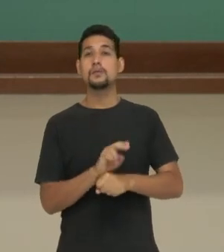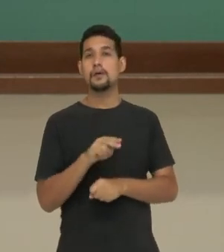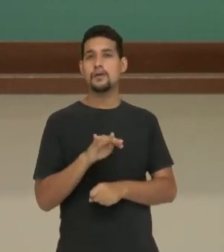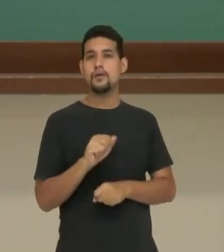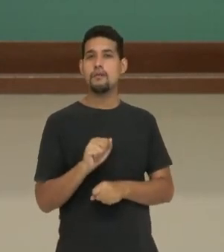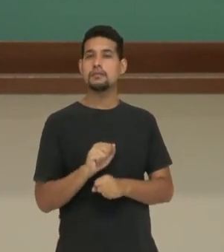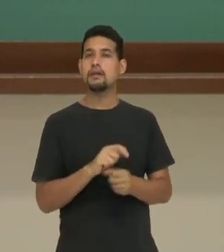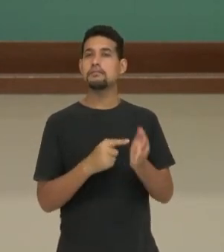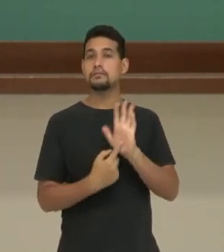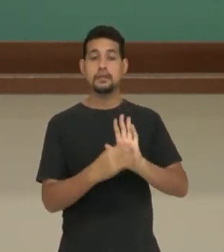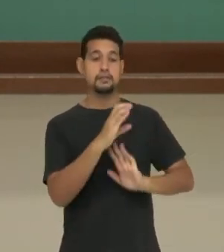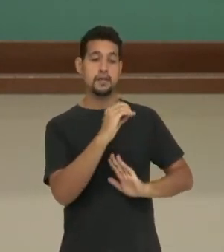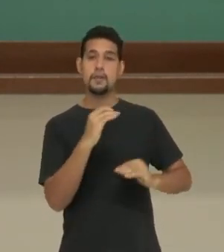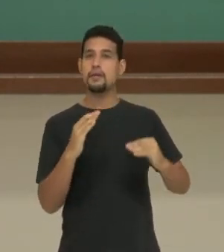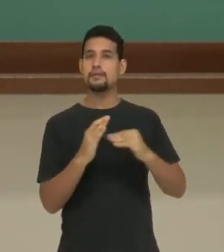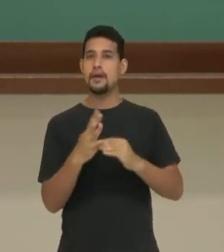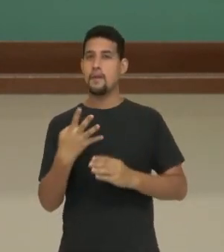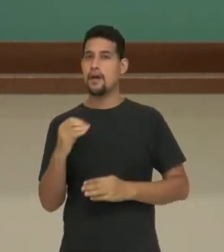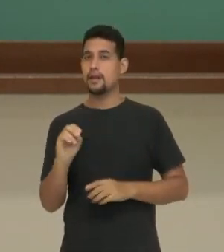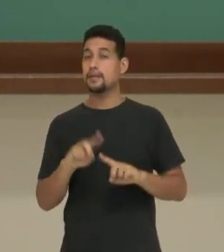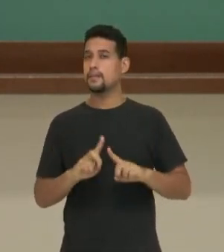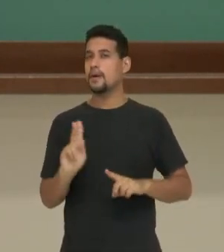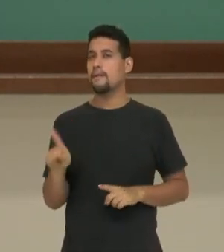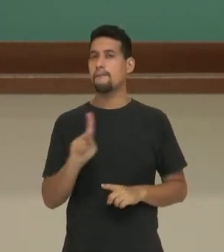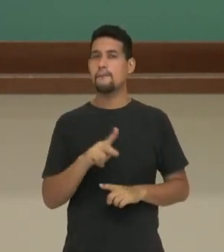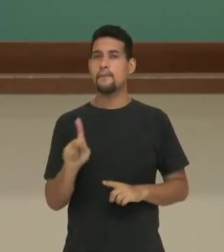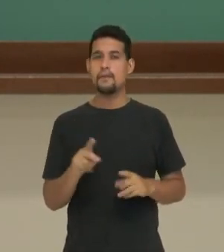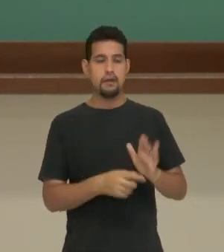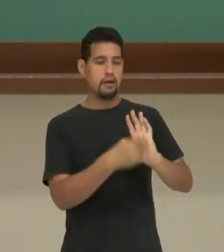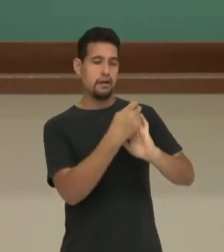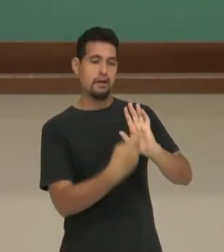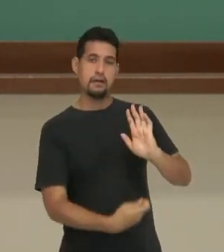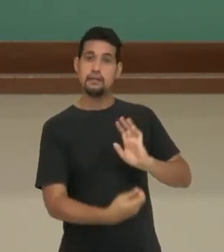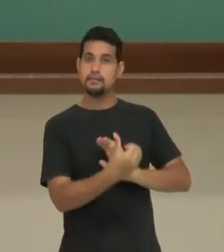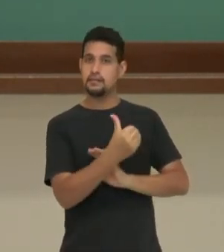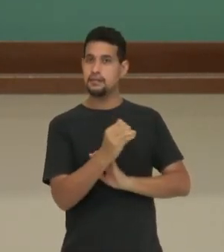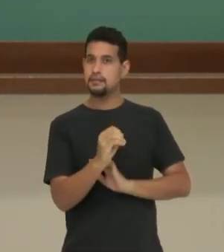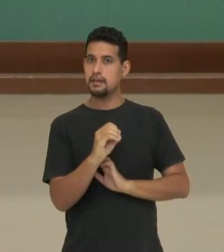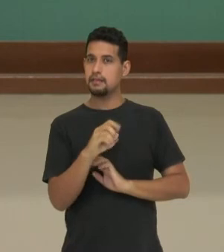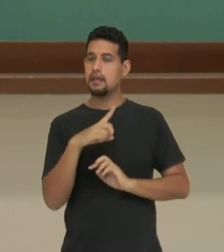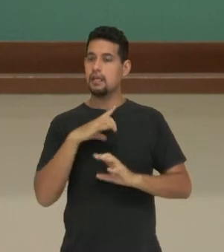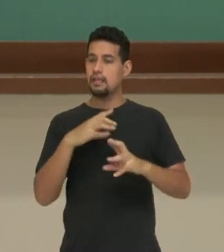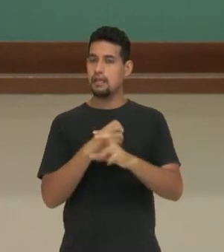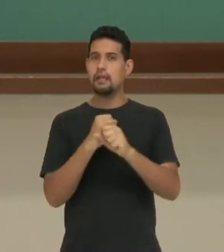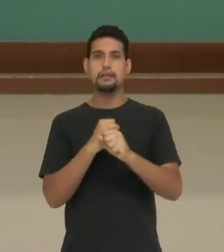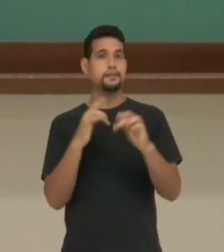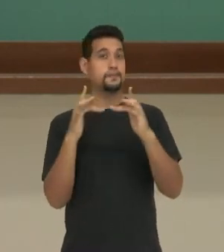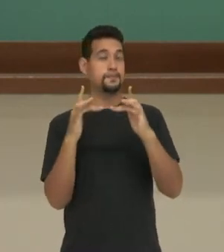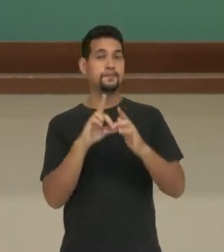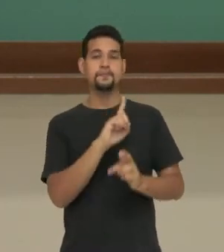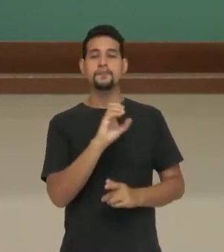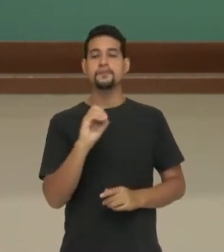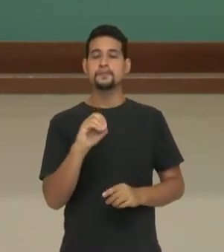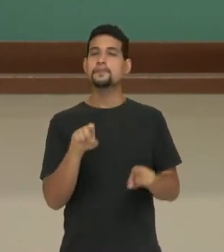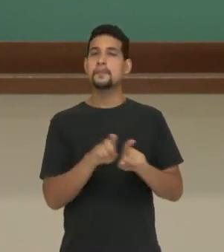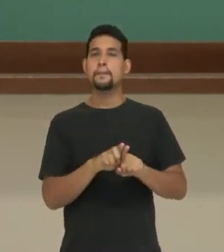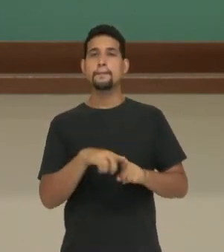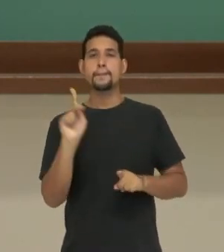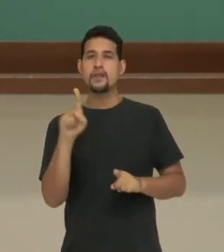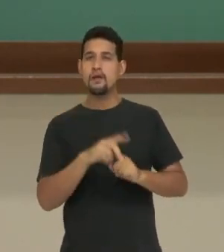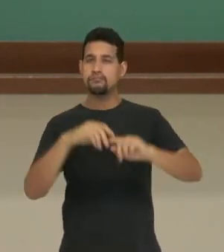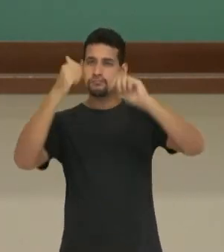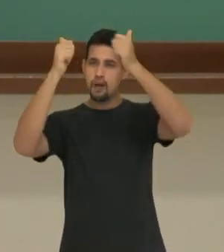que vai de 0 a 40. E o professor atribui os 60 pontos restantes para inteirar os 100, que aí o professor vai